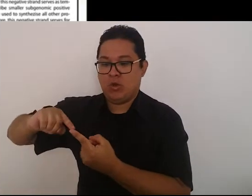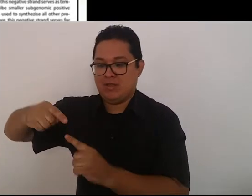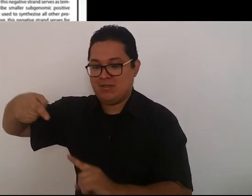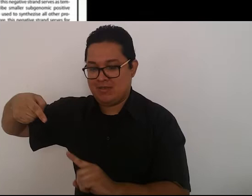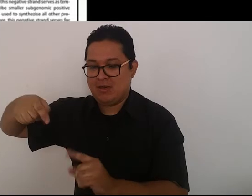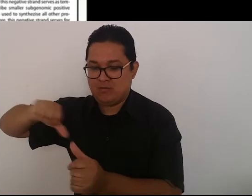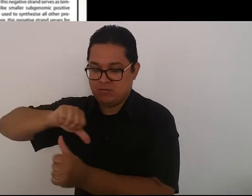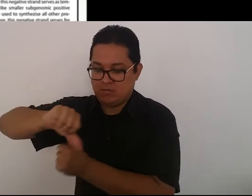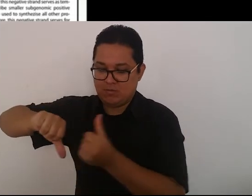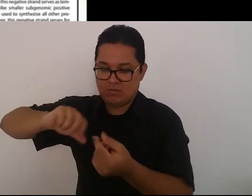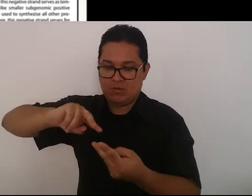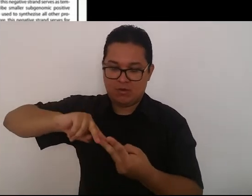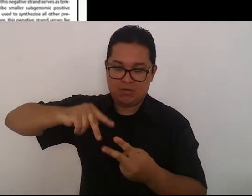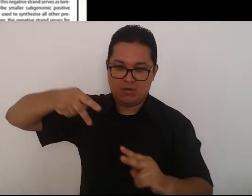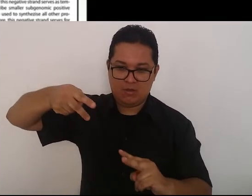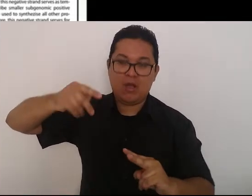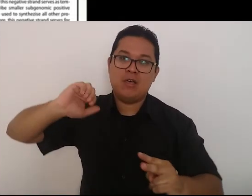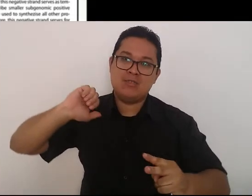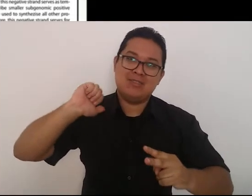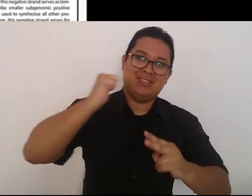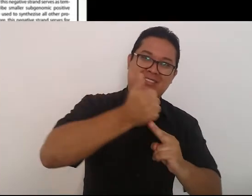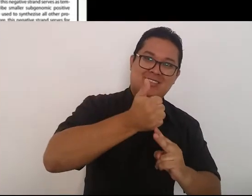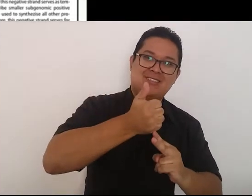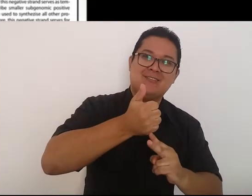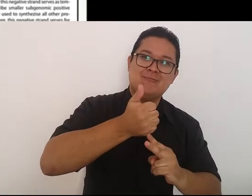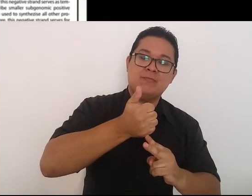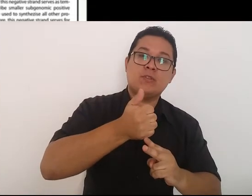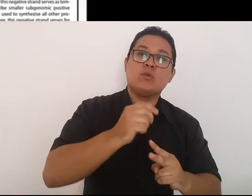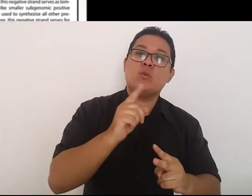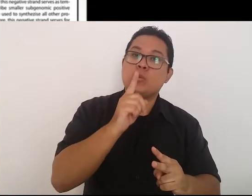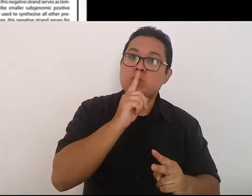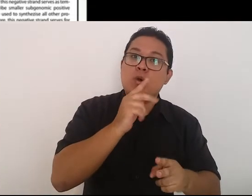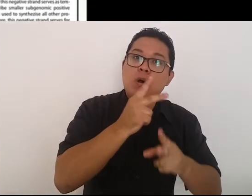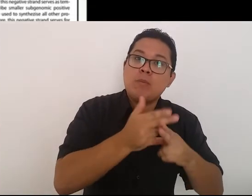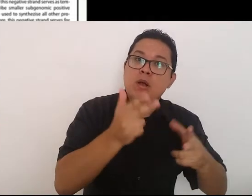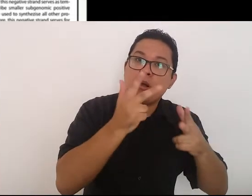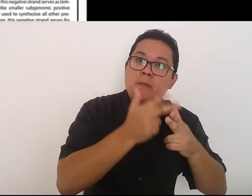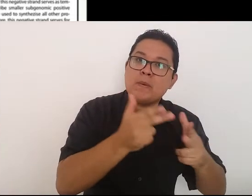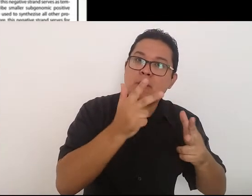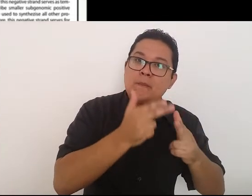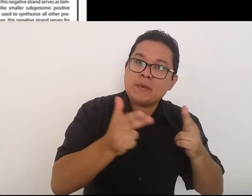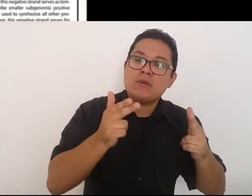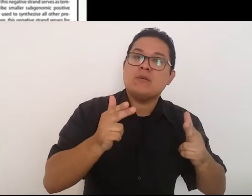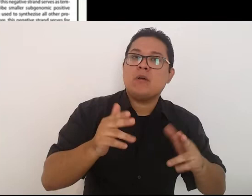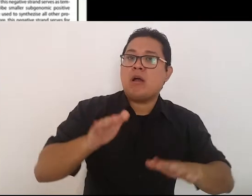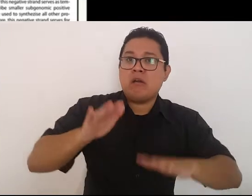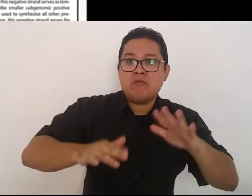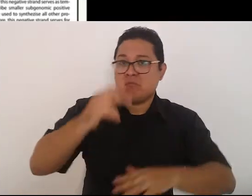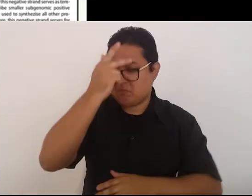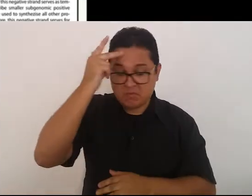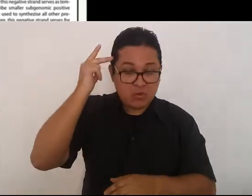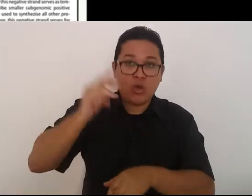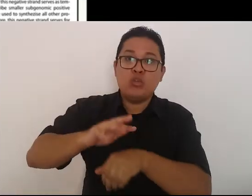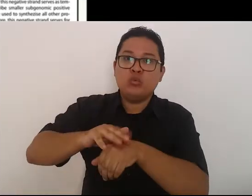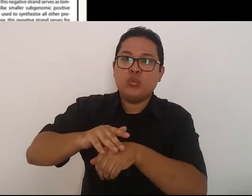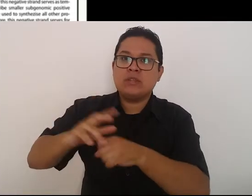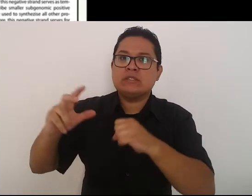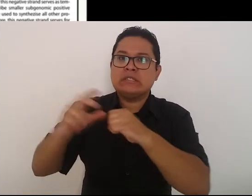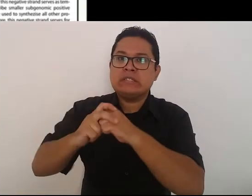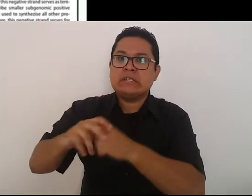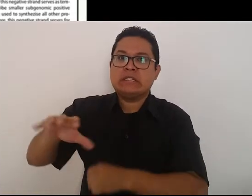insere no seu genoma e ele fica lá escondido. Então uma pessoa pode ficar sem